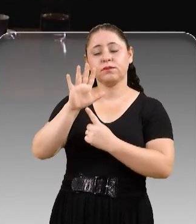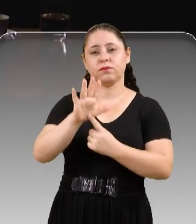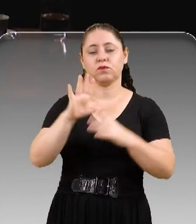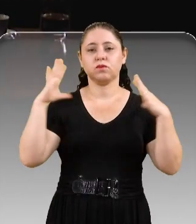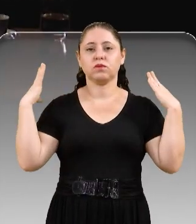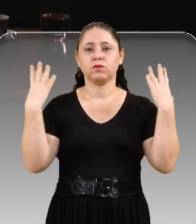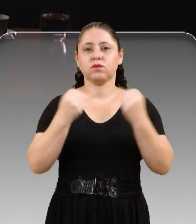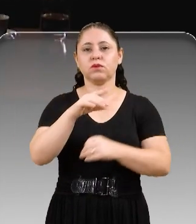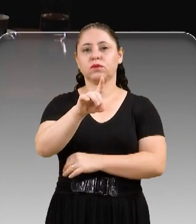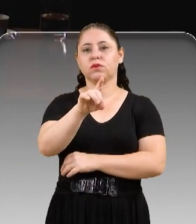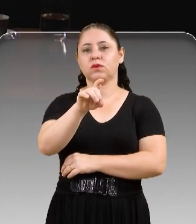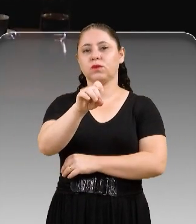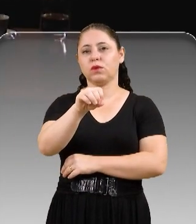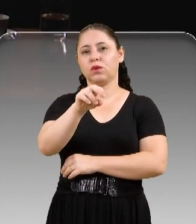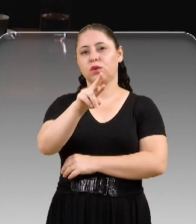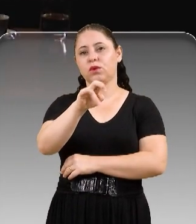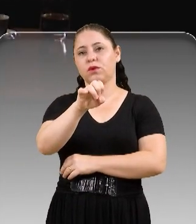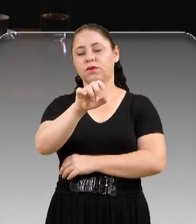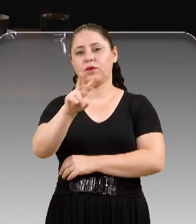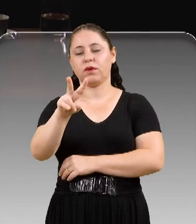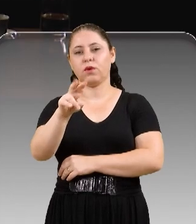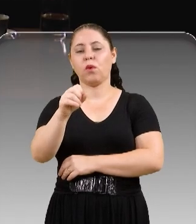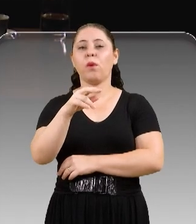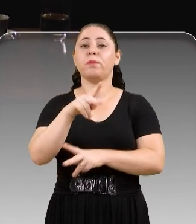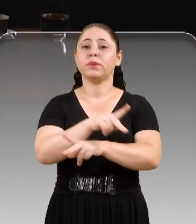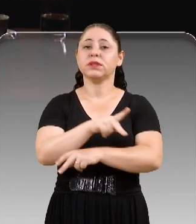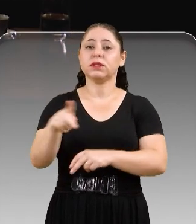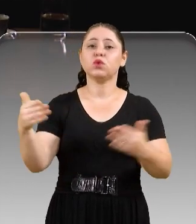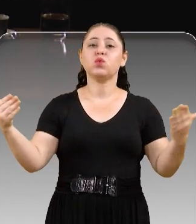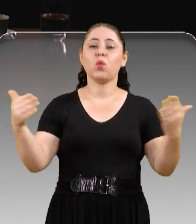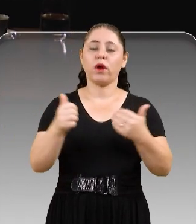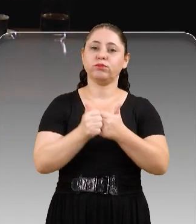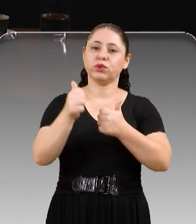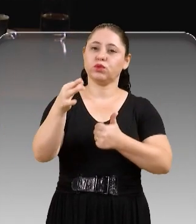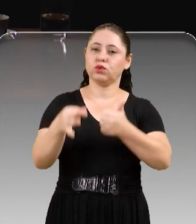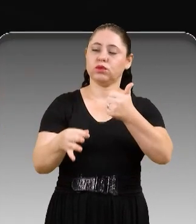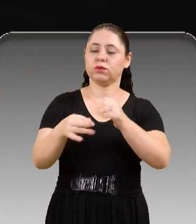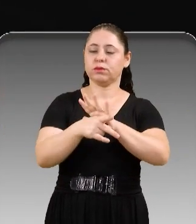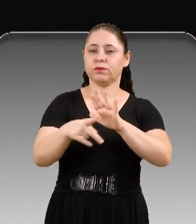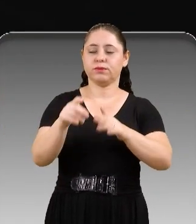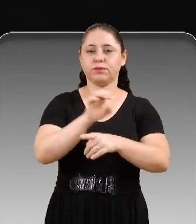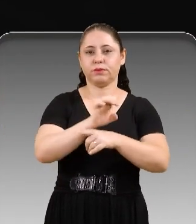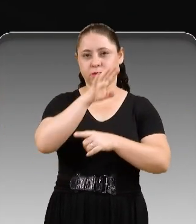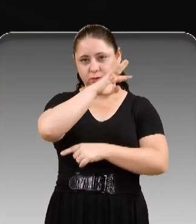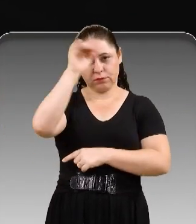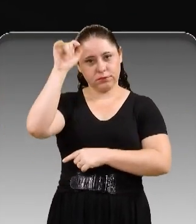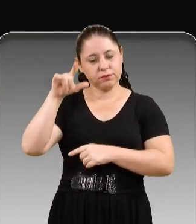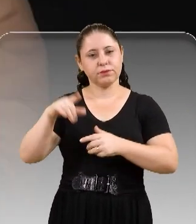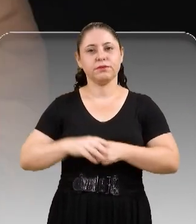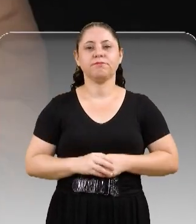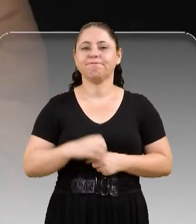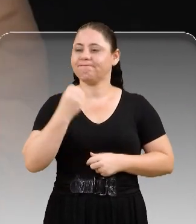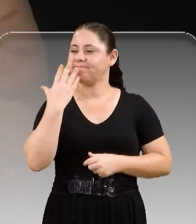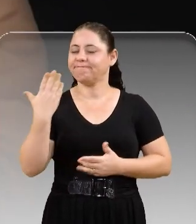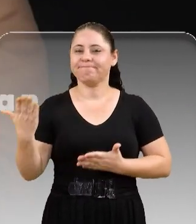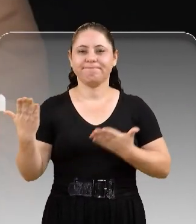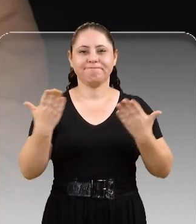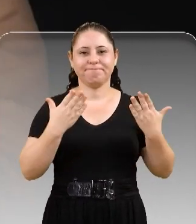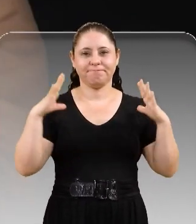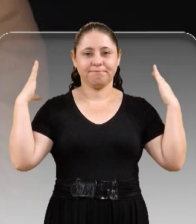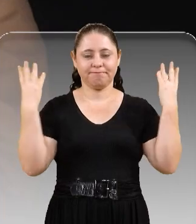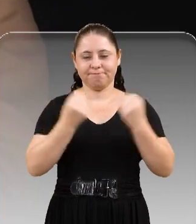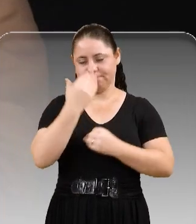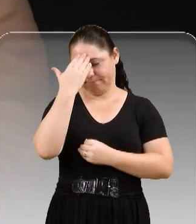Dorival Renato Pavan, atual presidente do Tribunal de Justiça de Mato Grosso do Sul. Seja muito bem-vindo, desembargador. Obrigada. Bom